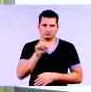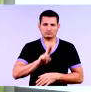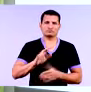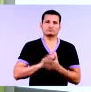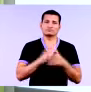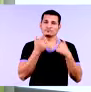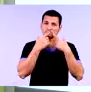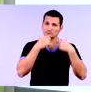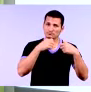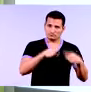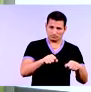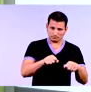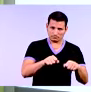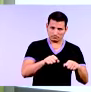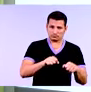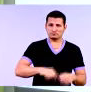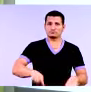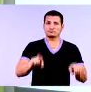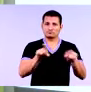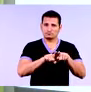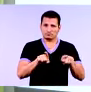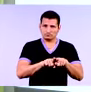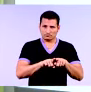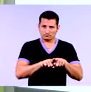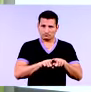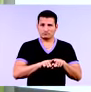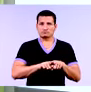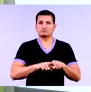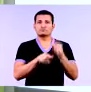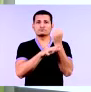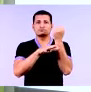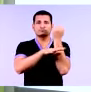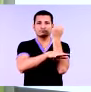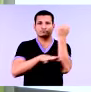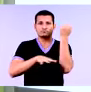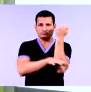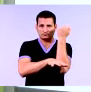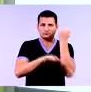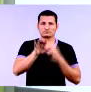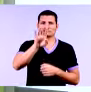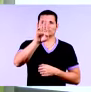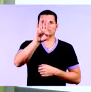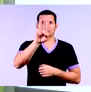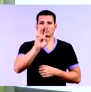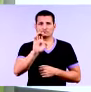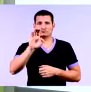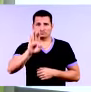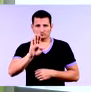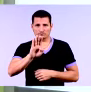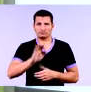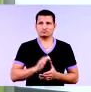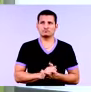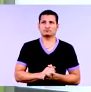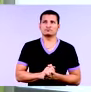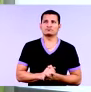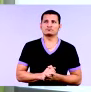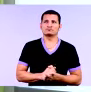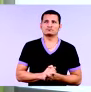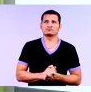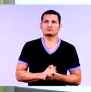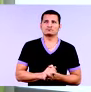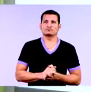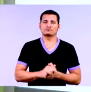linguagem quanto em servidores web. Nós já falaremos melhor nisso. Então, nós entraremos num